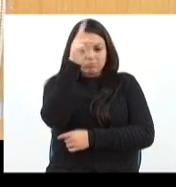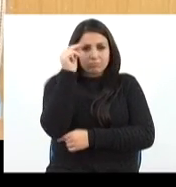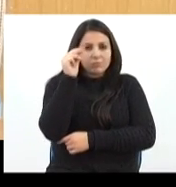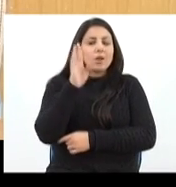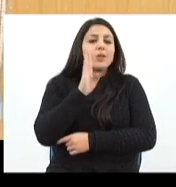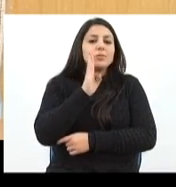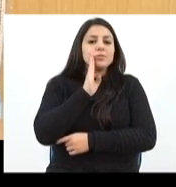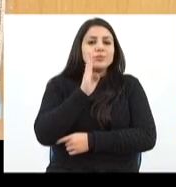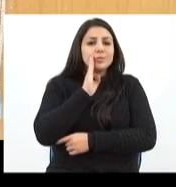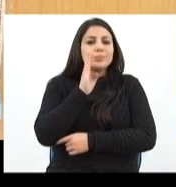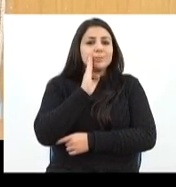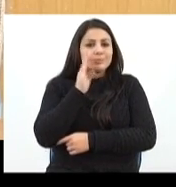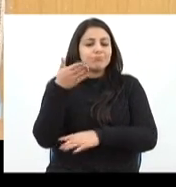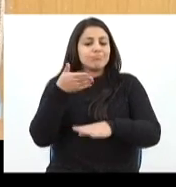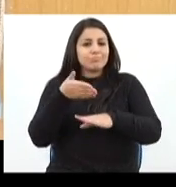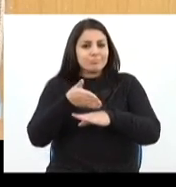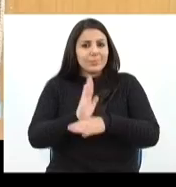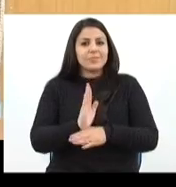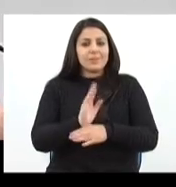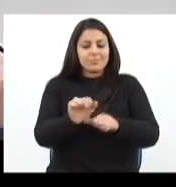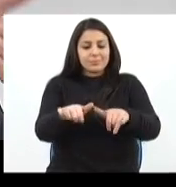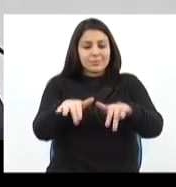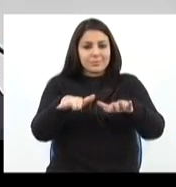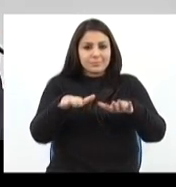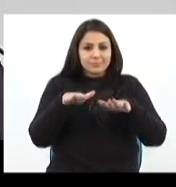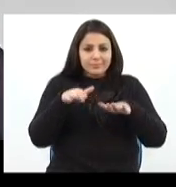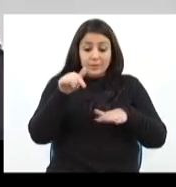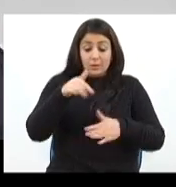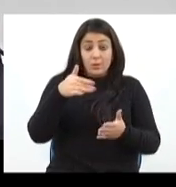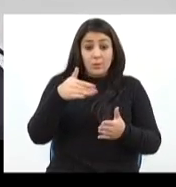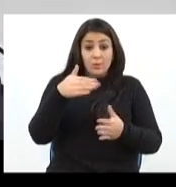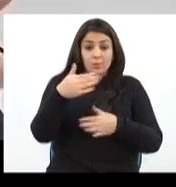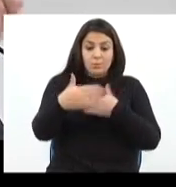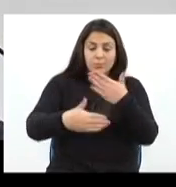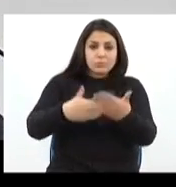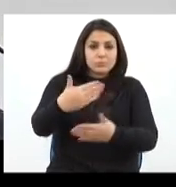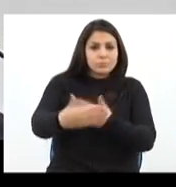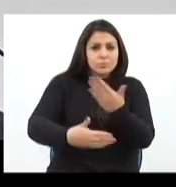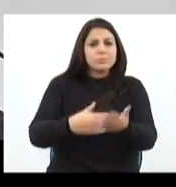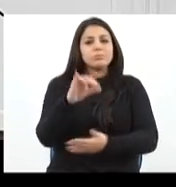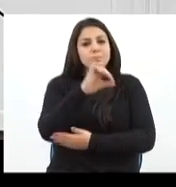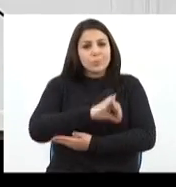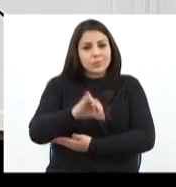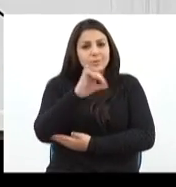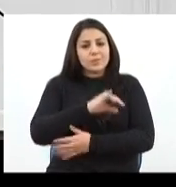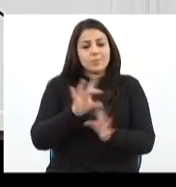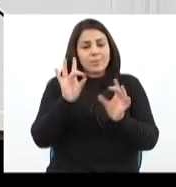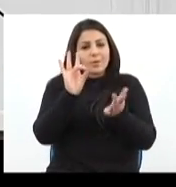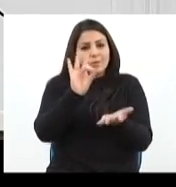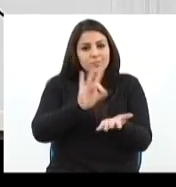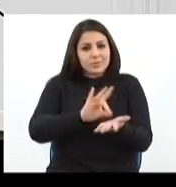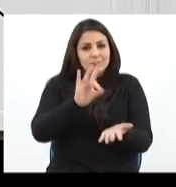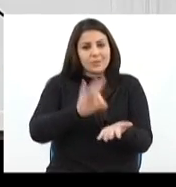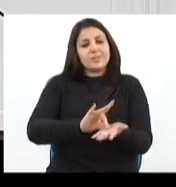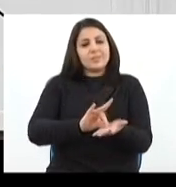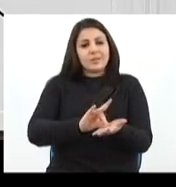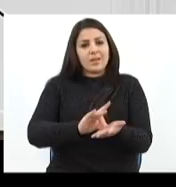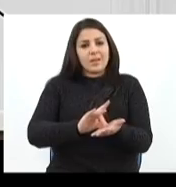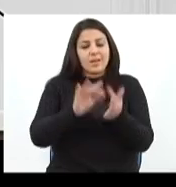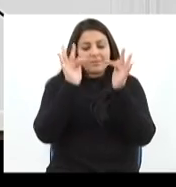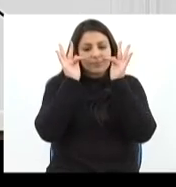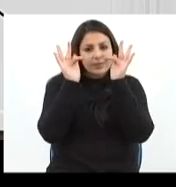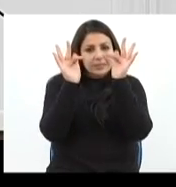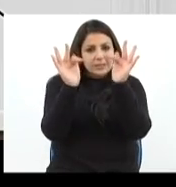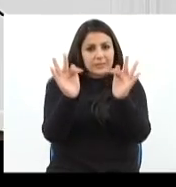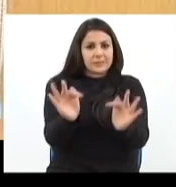Dipp foram aprovadas pelo plenário. O procedimento é importante para garantir a legitimidade política dos